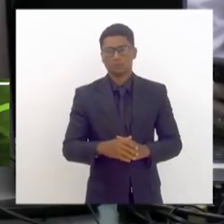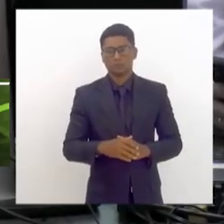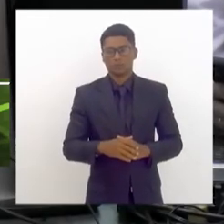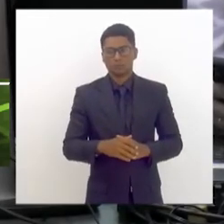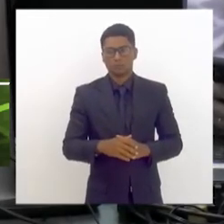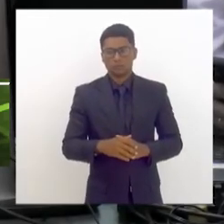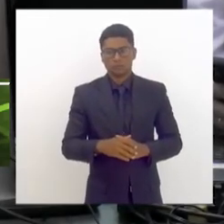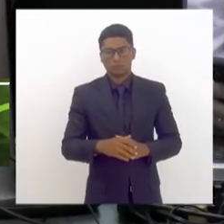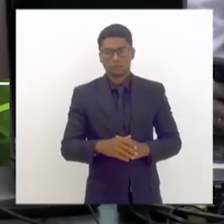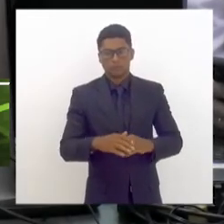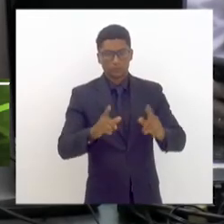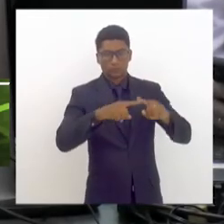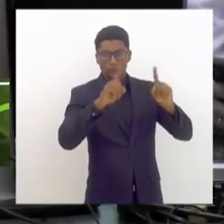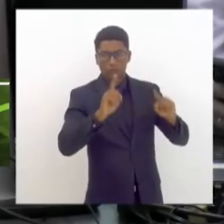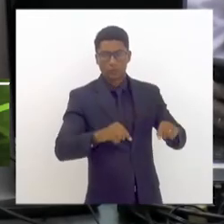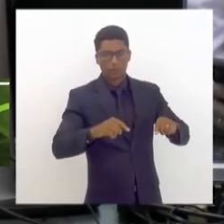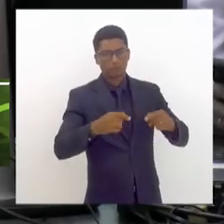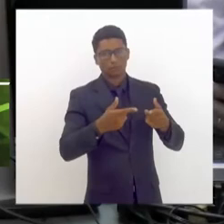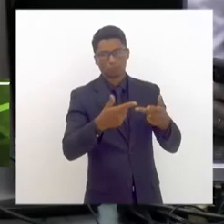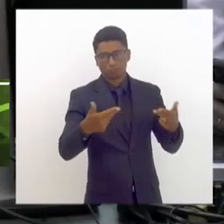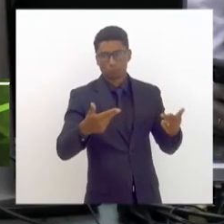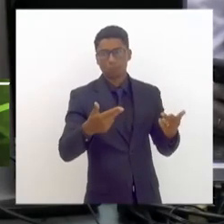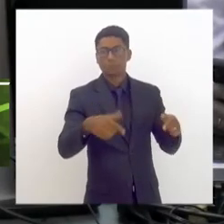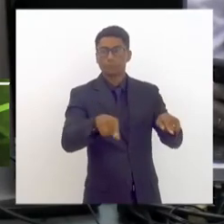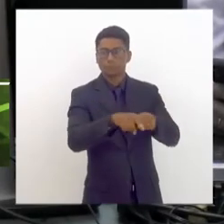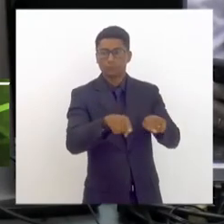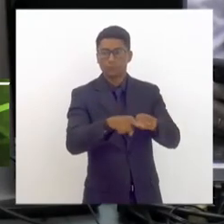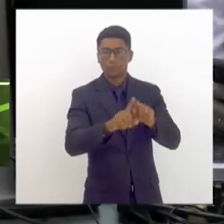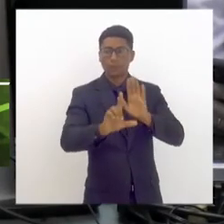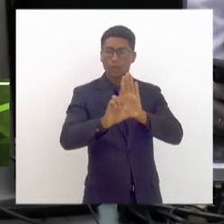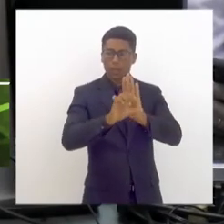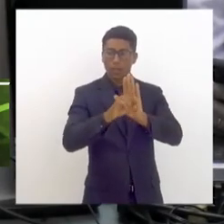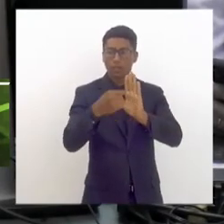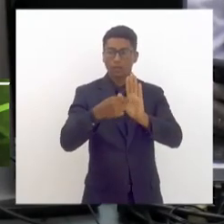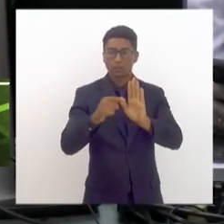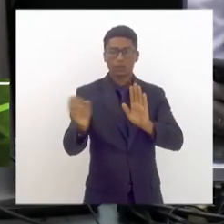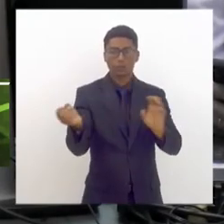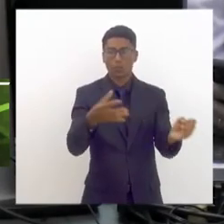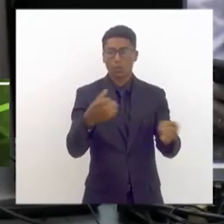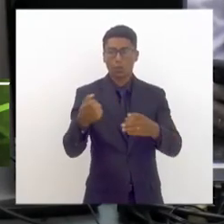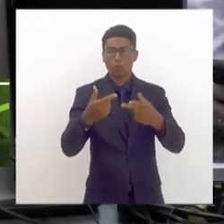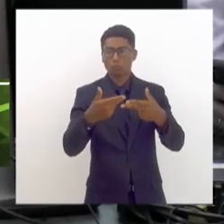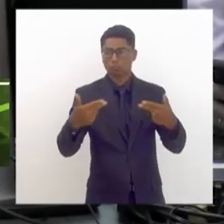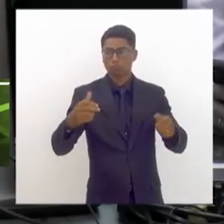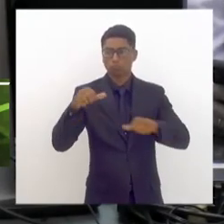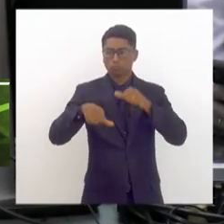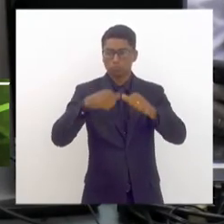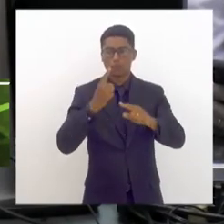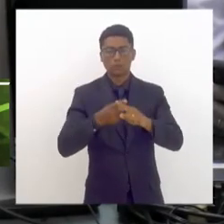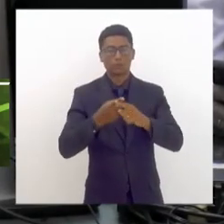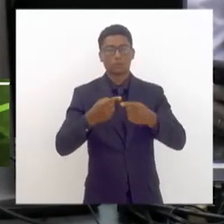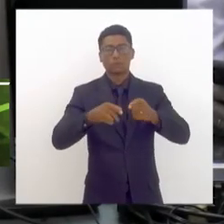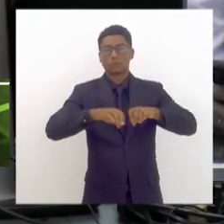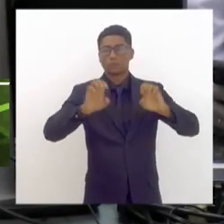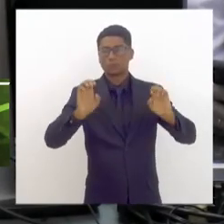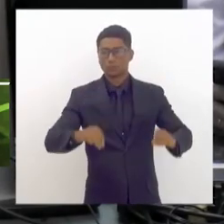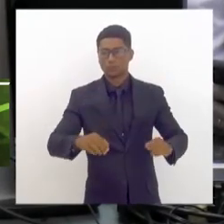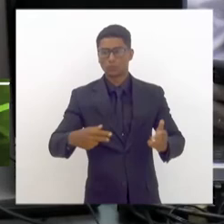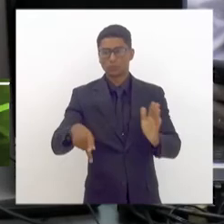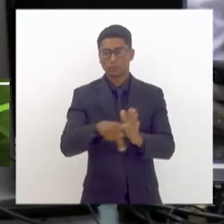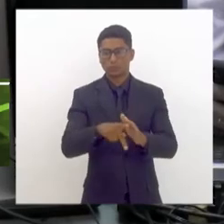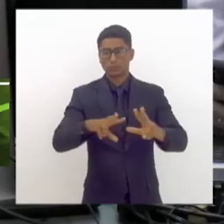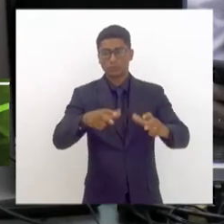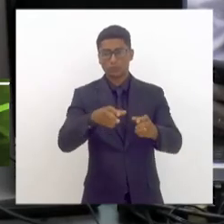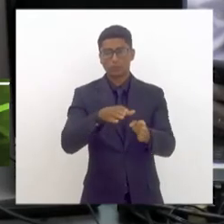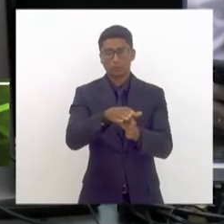corpo de servidores, mas eventualmente alguma outra atualização na lei em face da atual estrutura de funcionamento de organização do conselho.